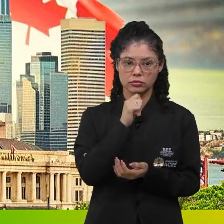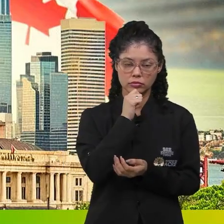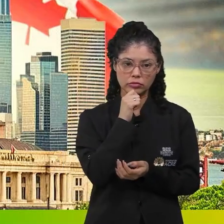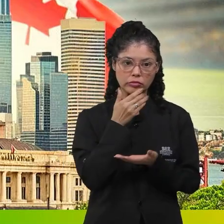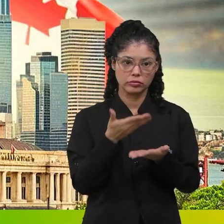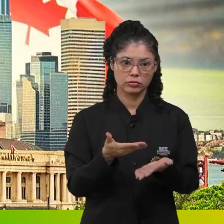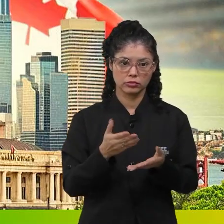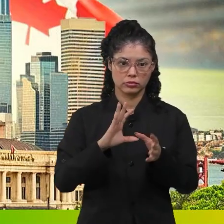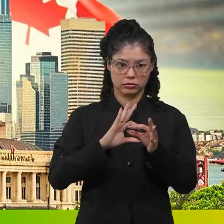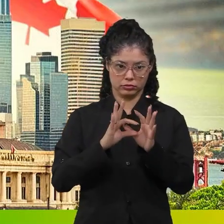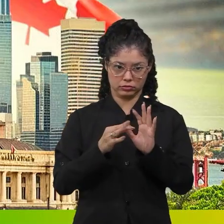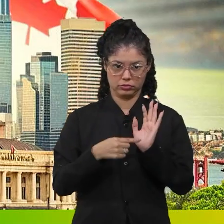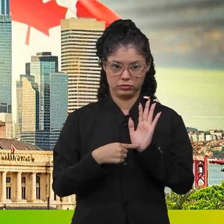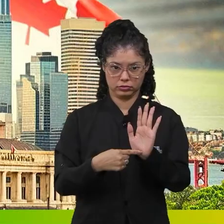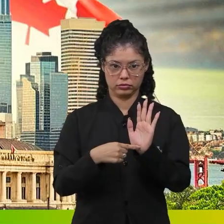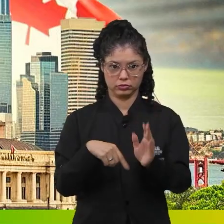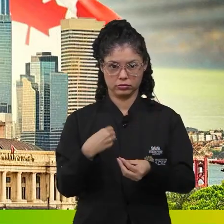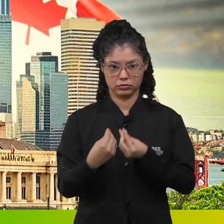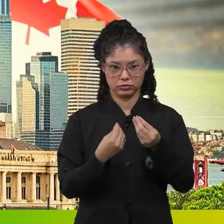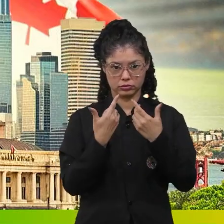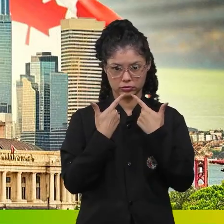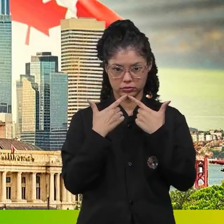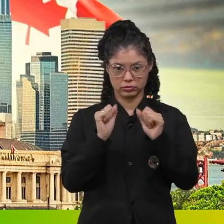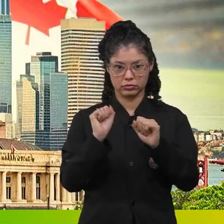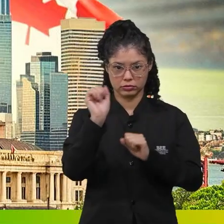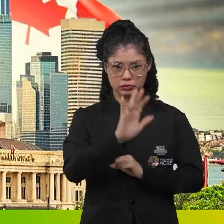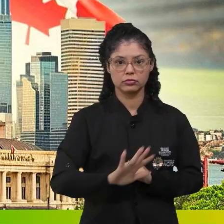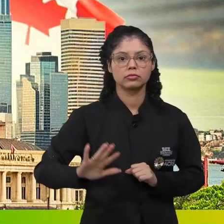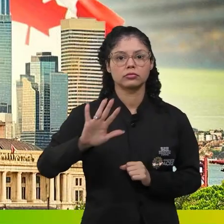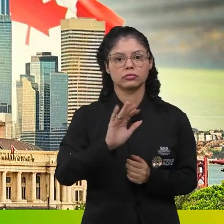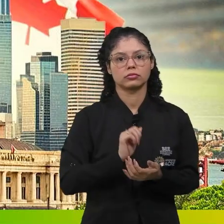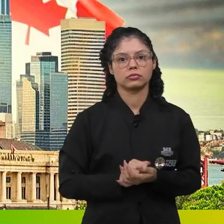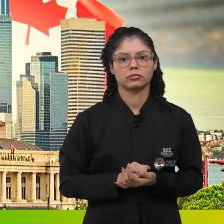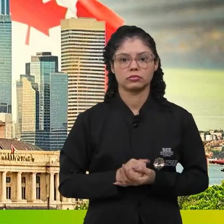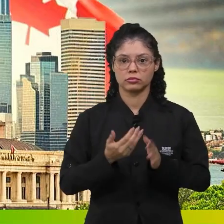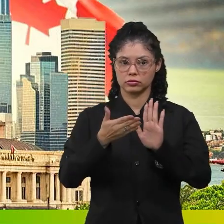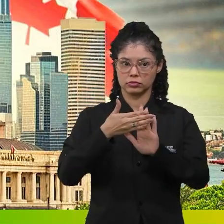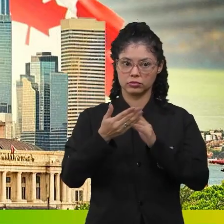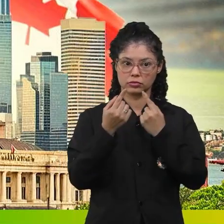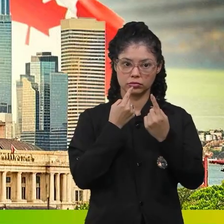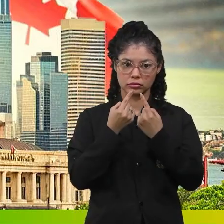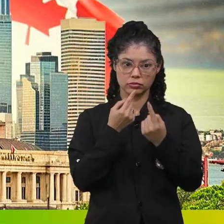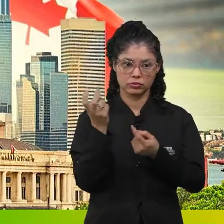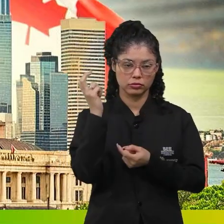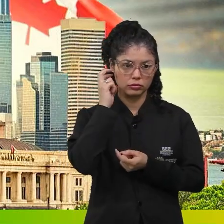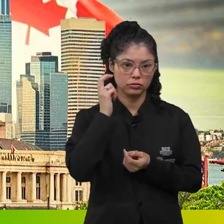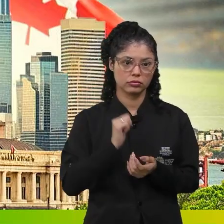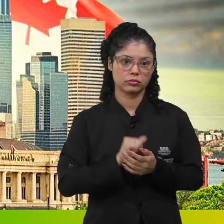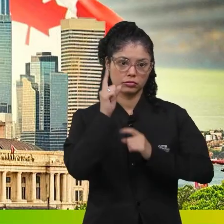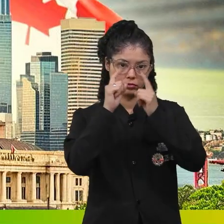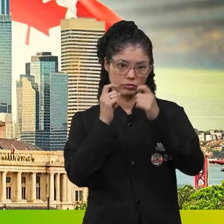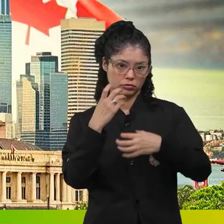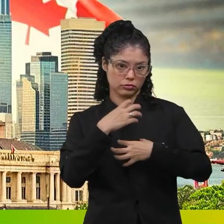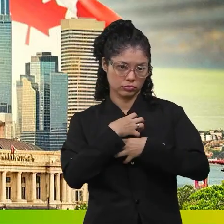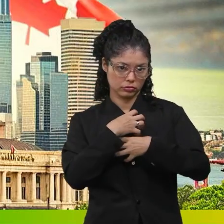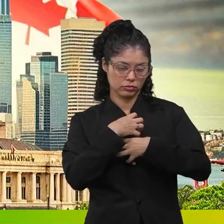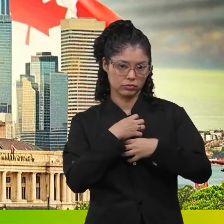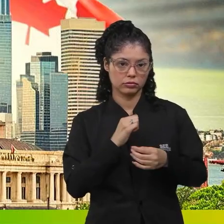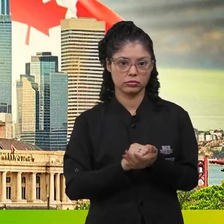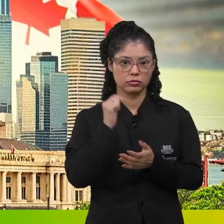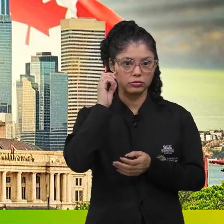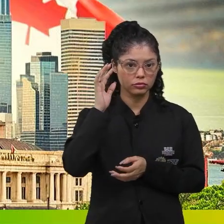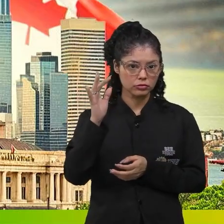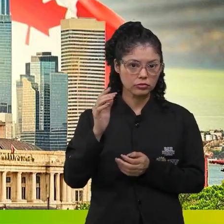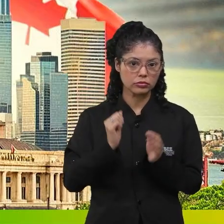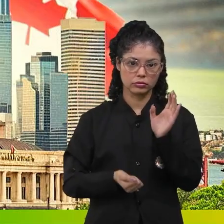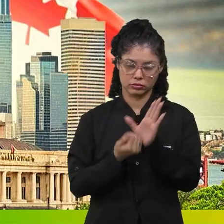esporte, nesse contexto, revela-se como linguagem universal, capaz de promover o diálogo entre culturas, expressar